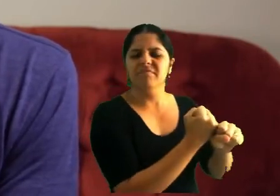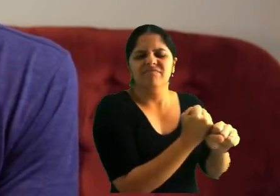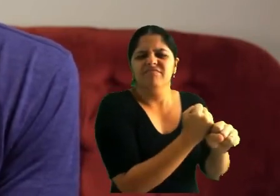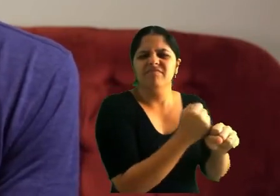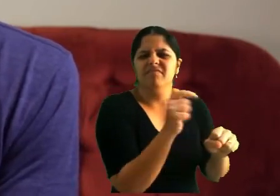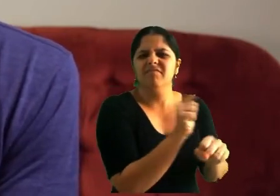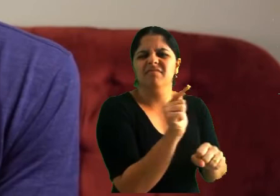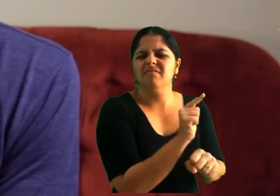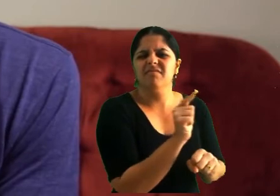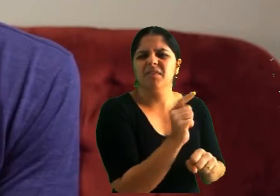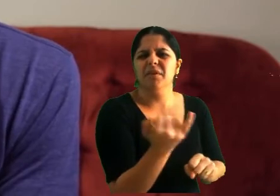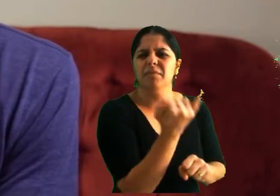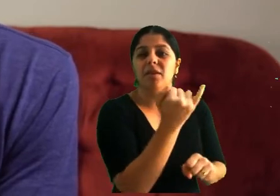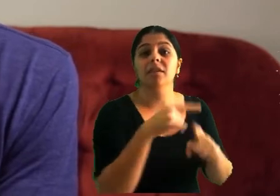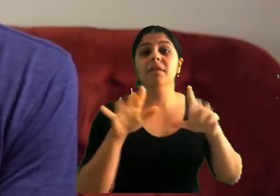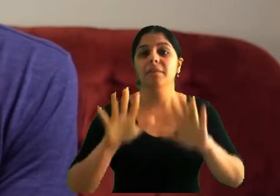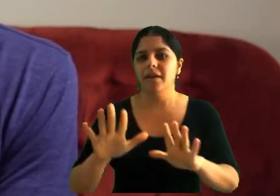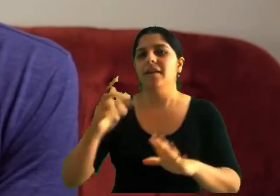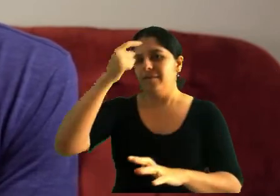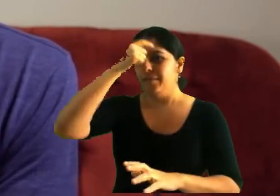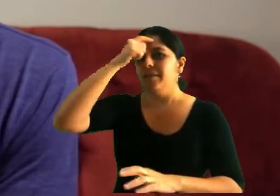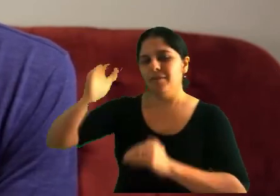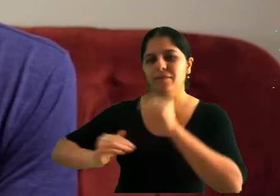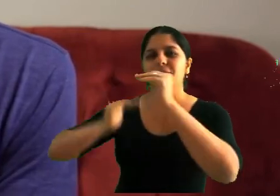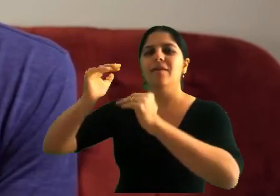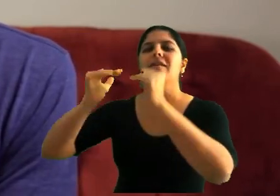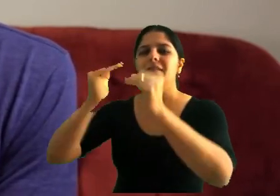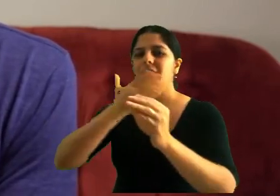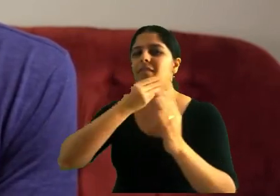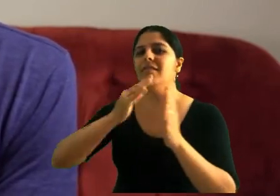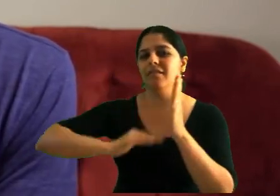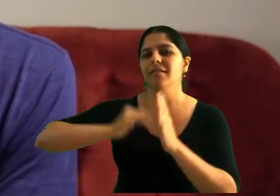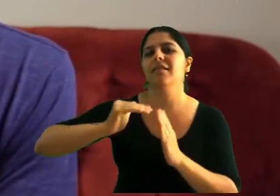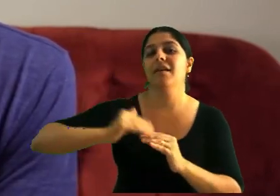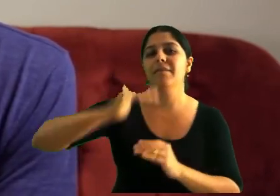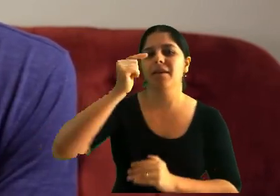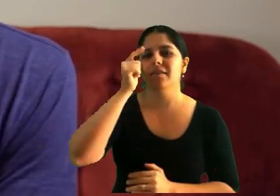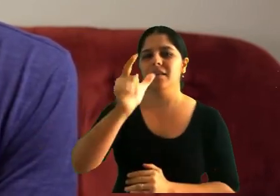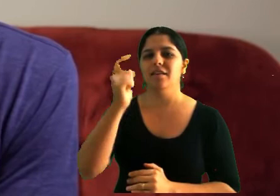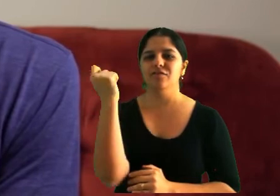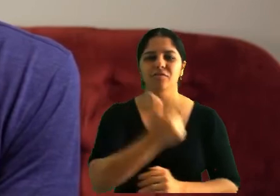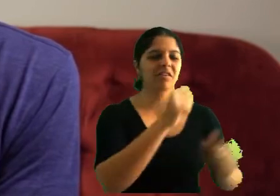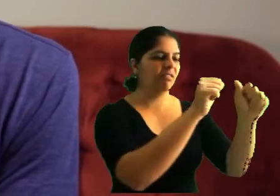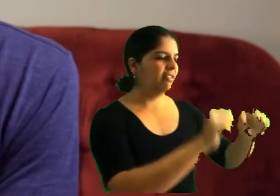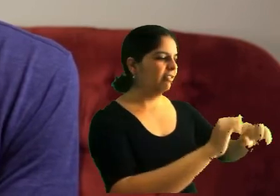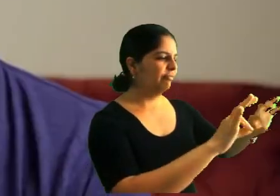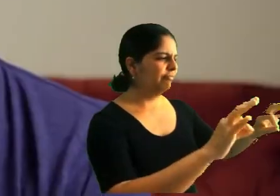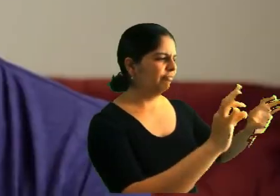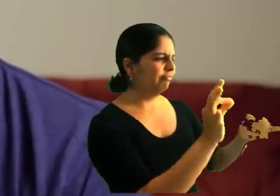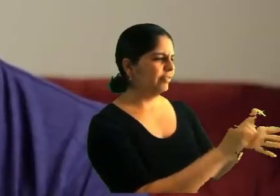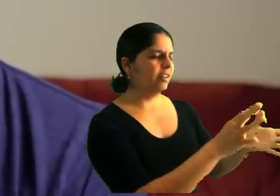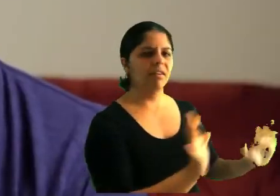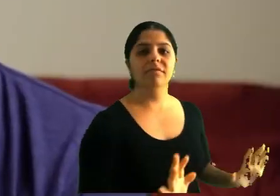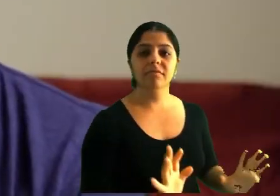não importa mais tanto. O processo de pensamento do artista se torna mais interessante do que o produto final.